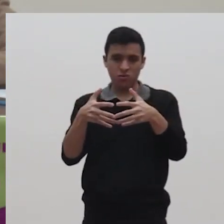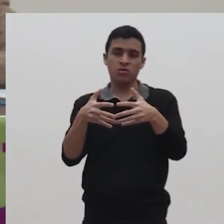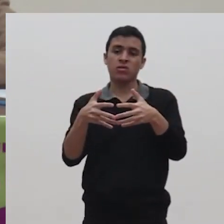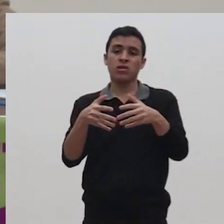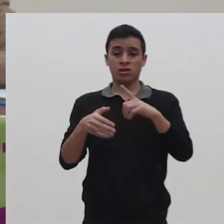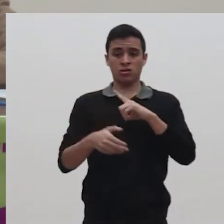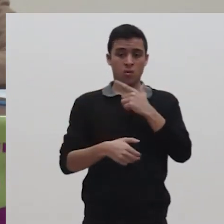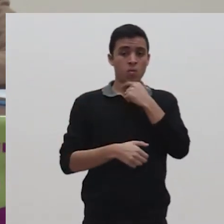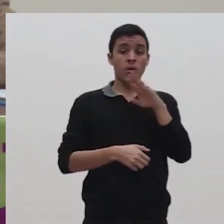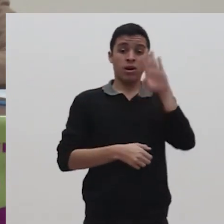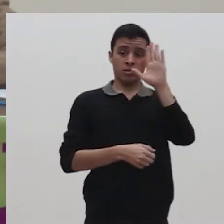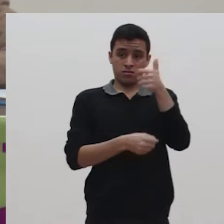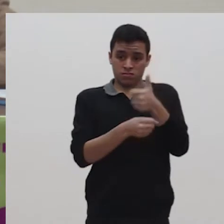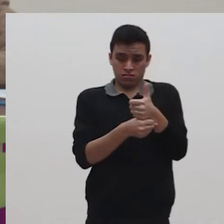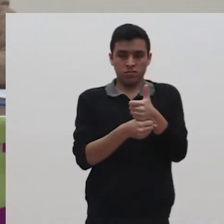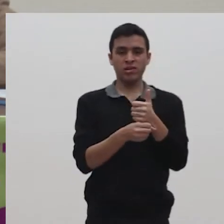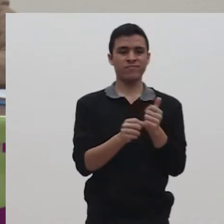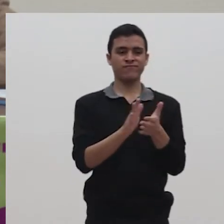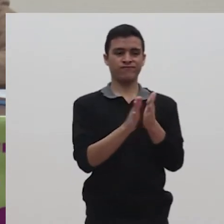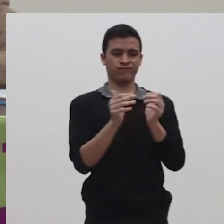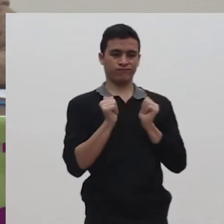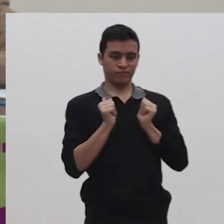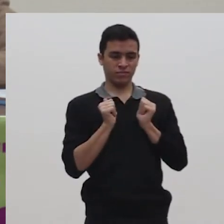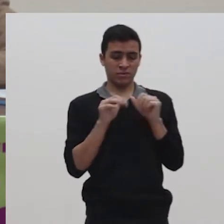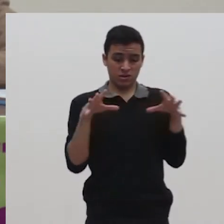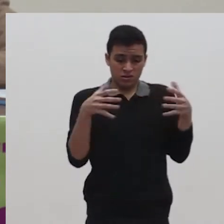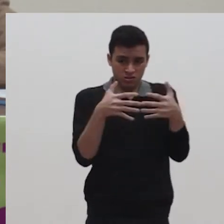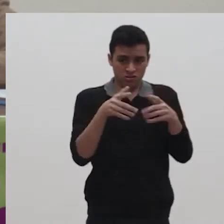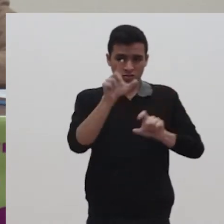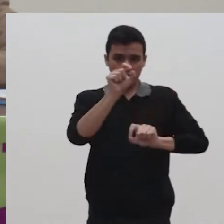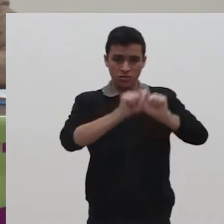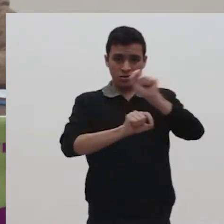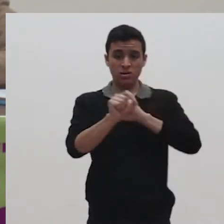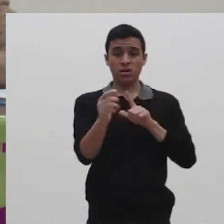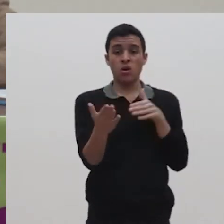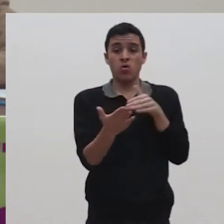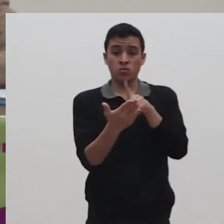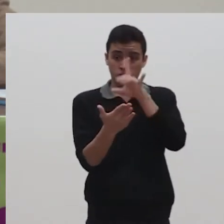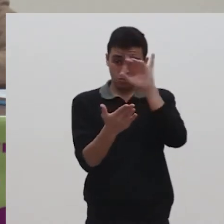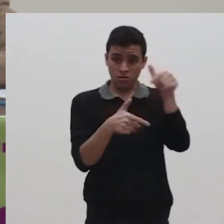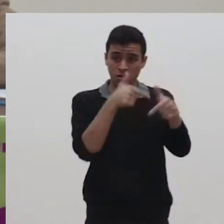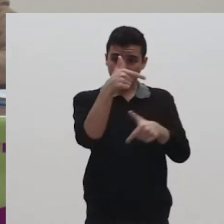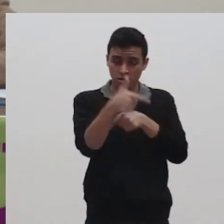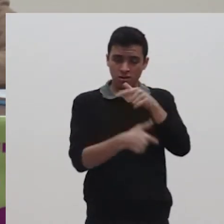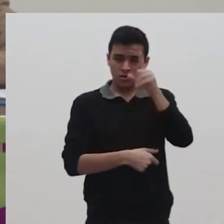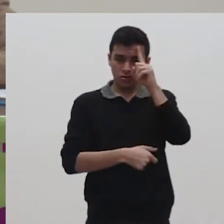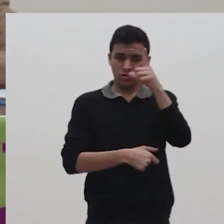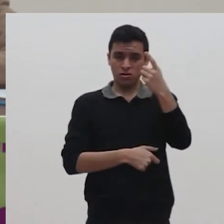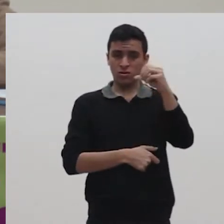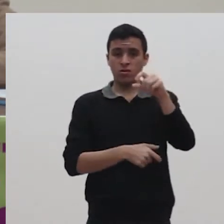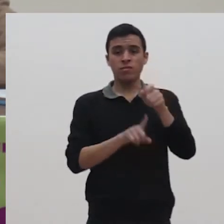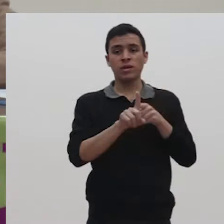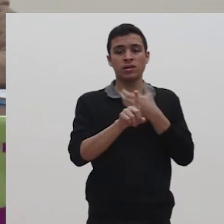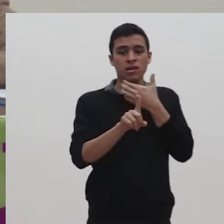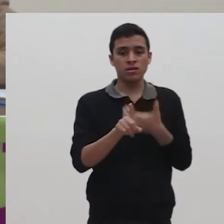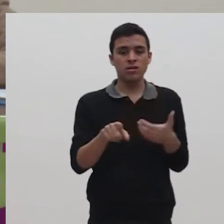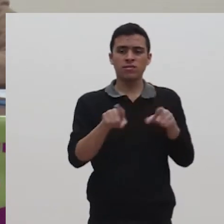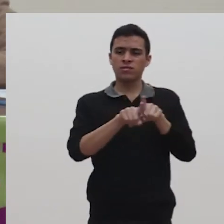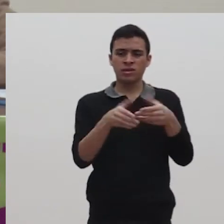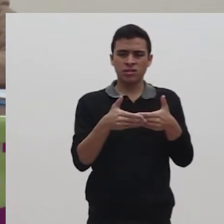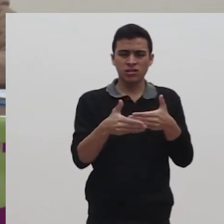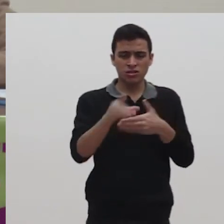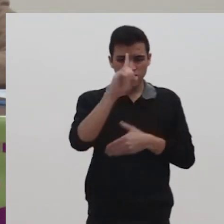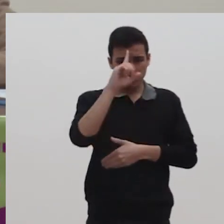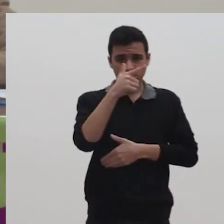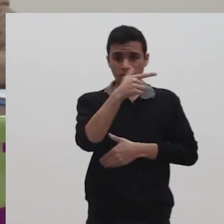a reitor que resolveu não sair, essa gestão terá o seu último dia de trabalho no dia 19 de dezembro e a partir do